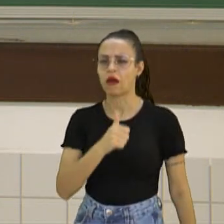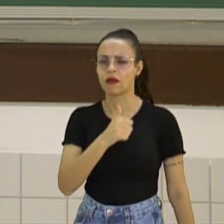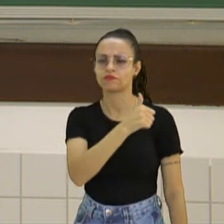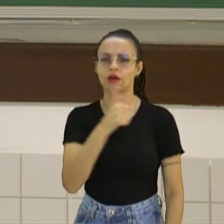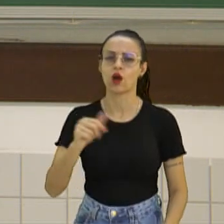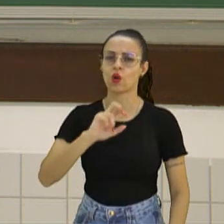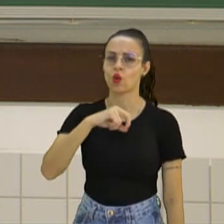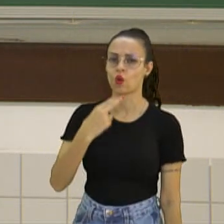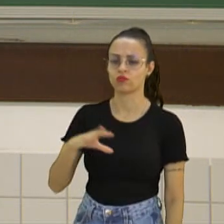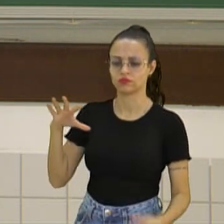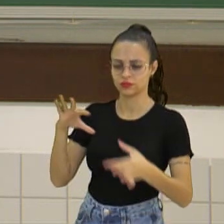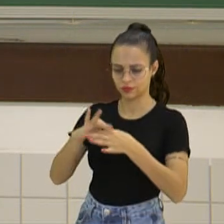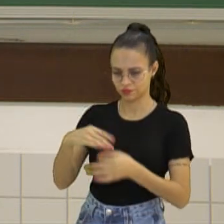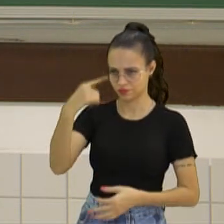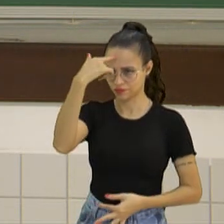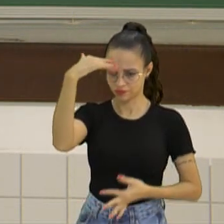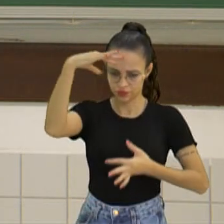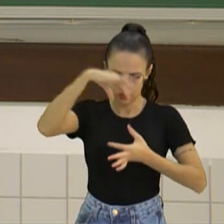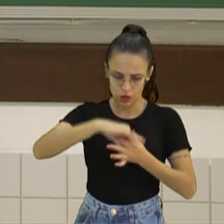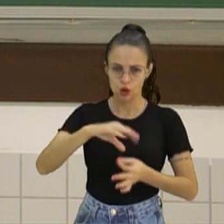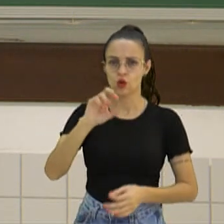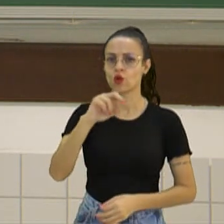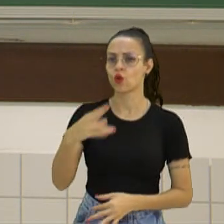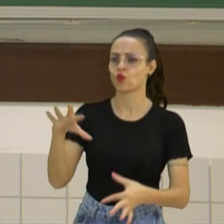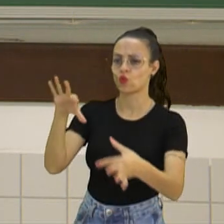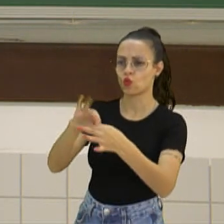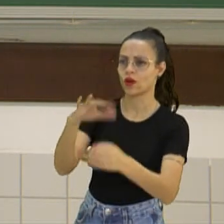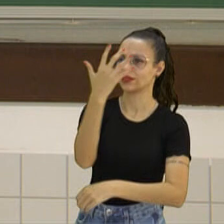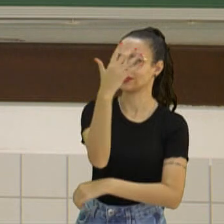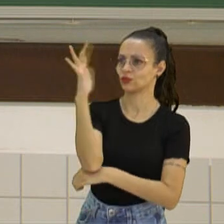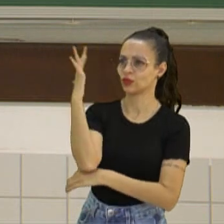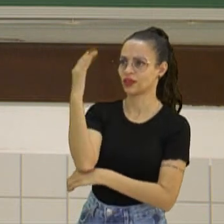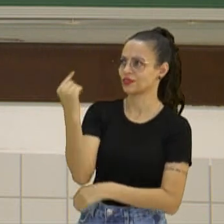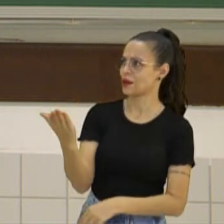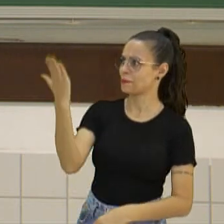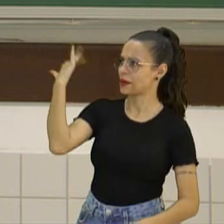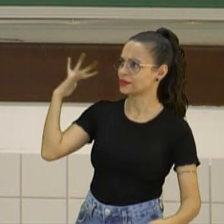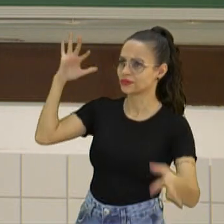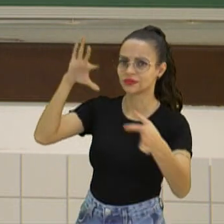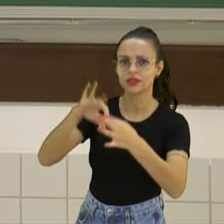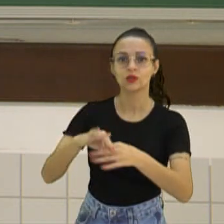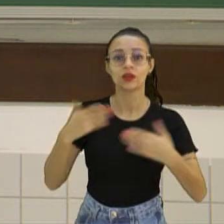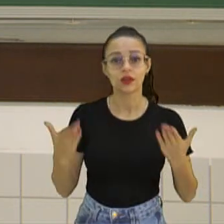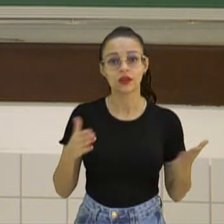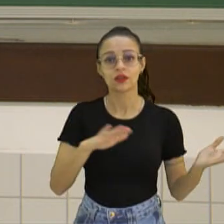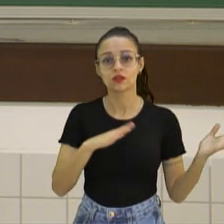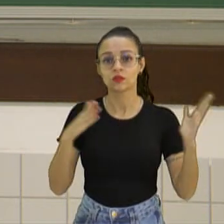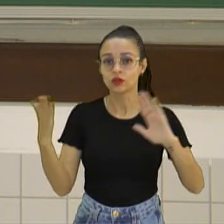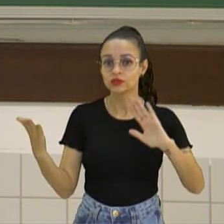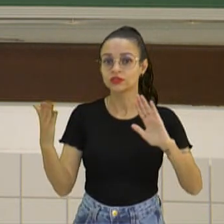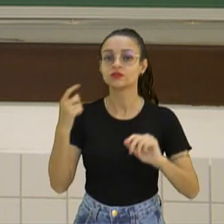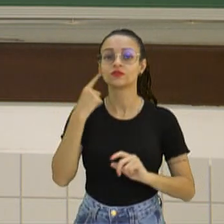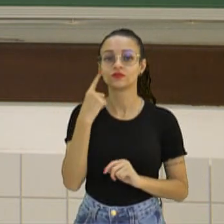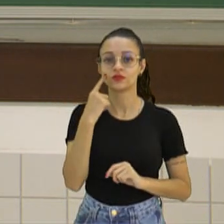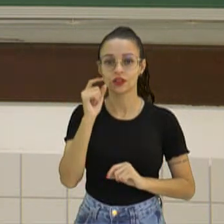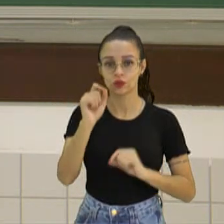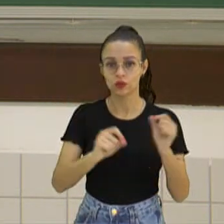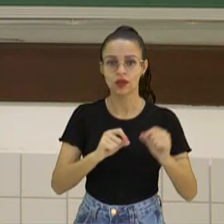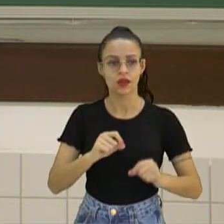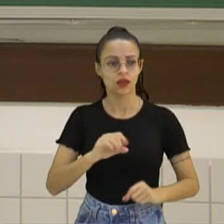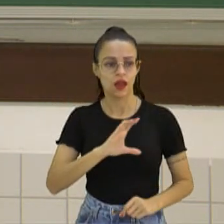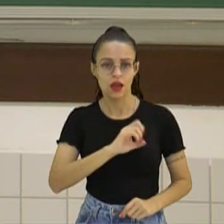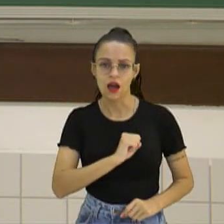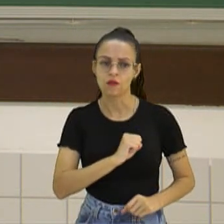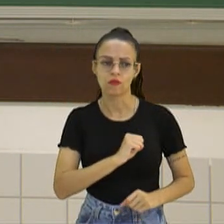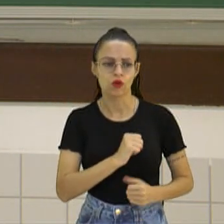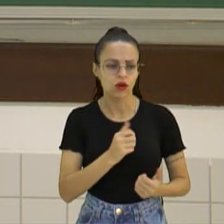ou religar consigo mesmo ou com a natureza com os ancestrais e nesse processo você acaba desenvolvendo o amor ao